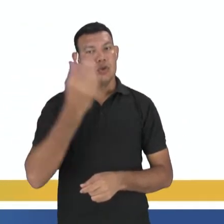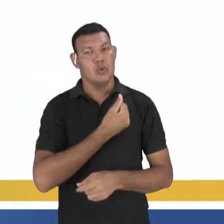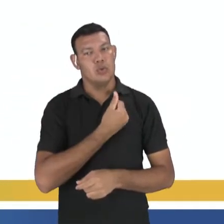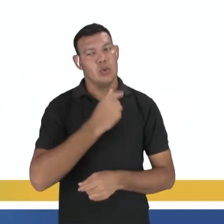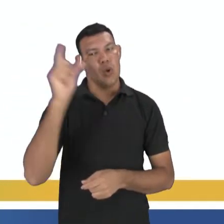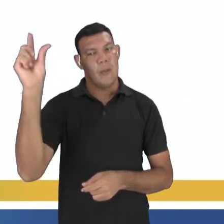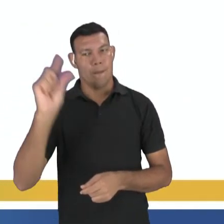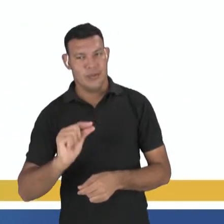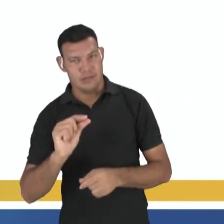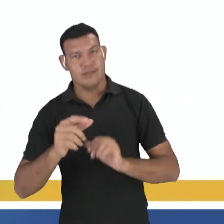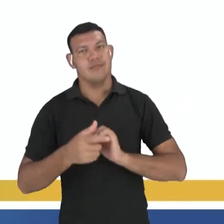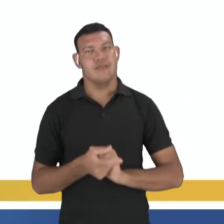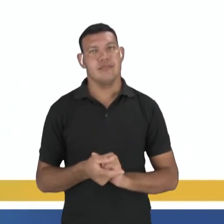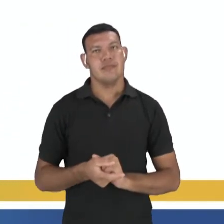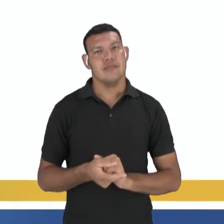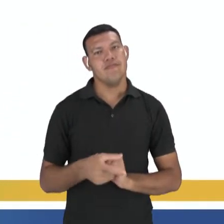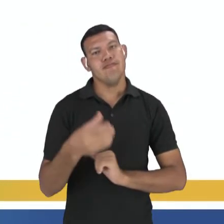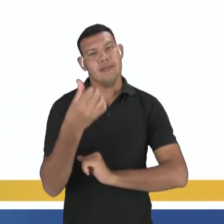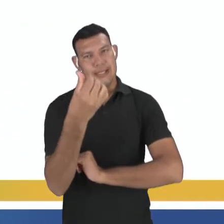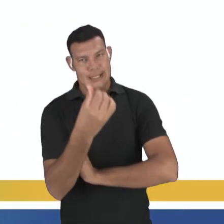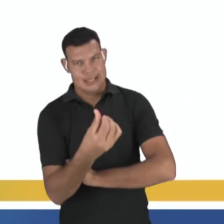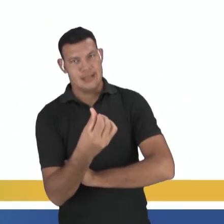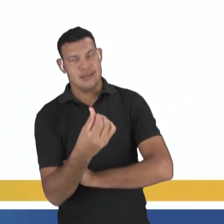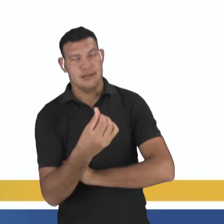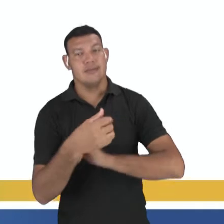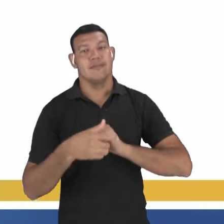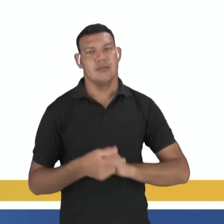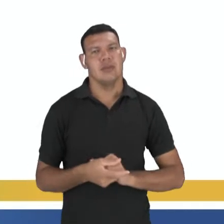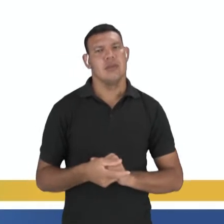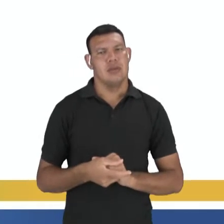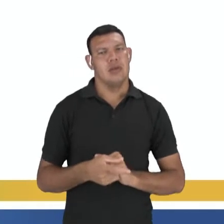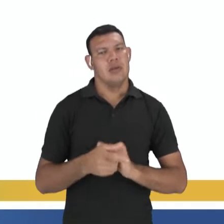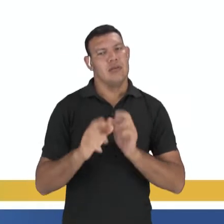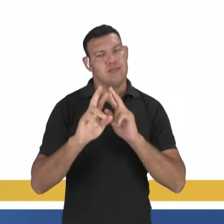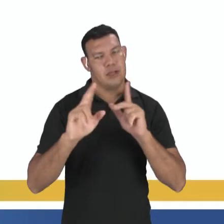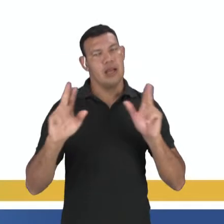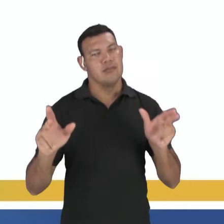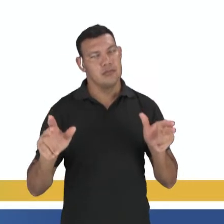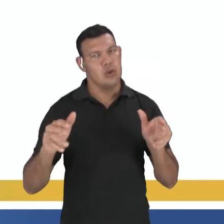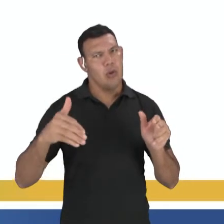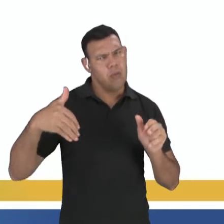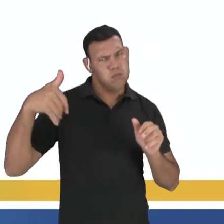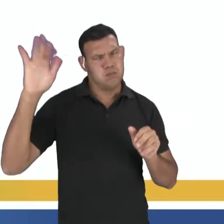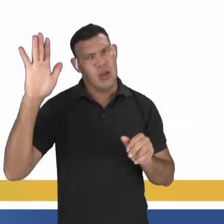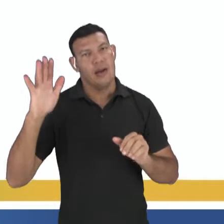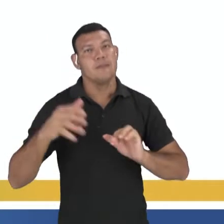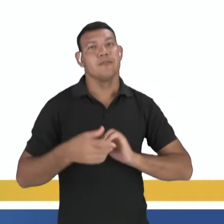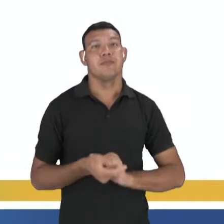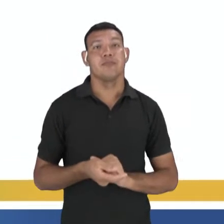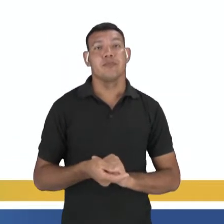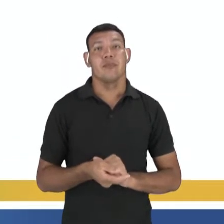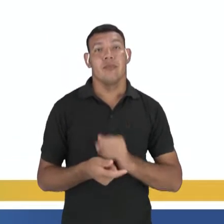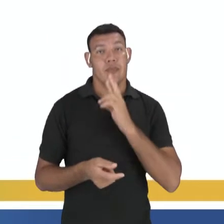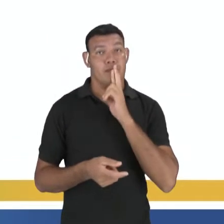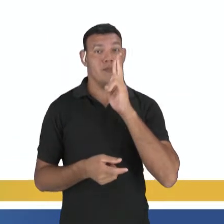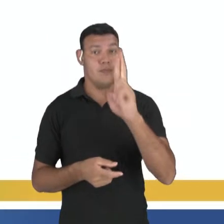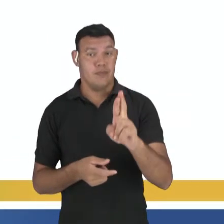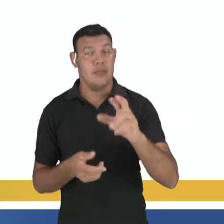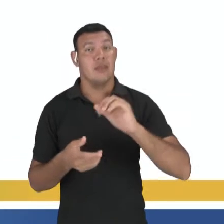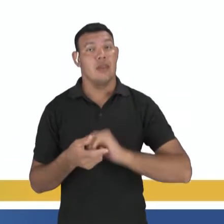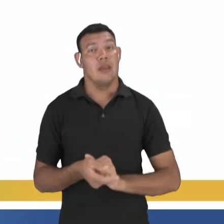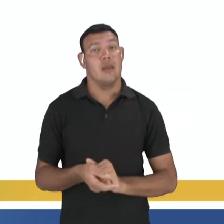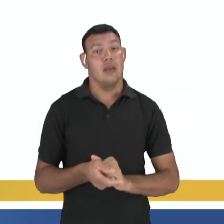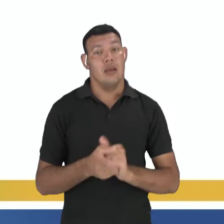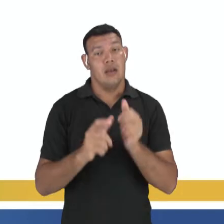é grande. 6, no contexto de notas, é uma diferença grande, certinho? Então, resolvendo a questão, respondendo,